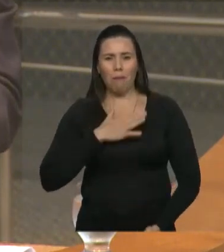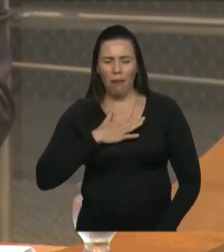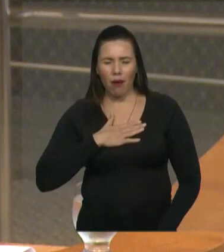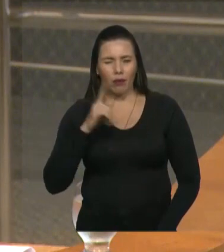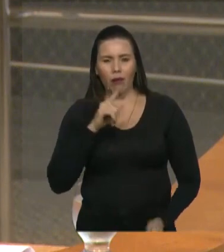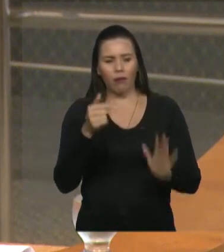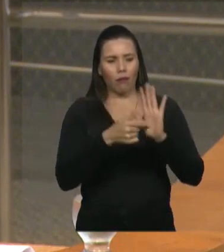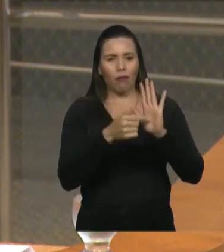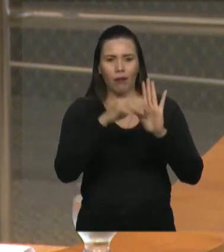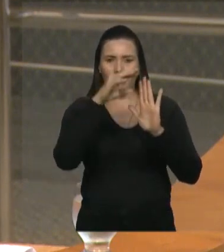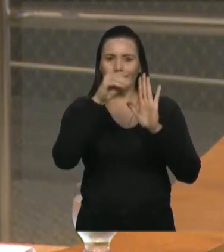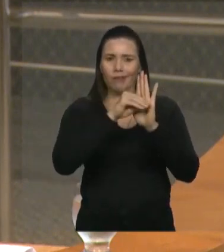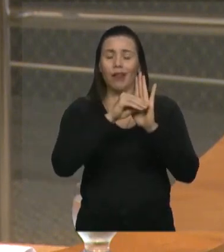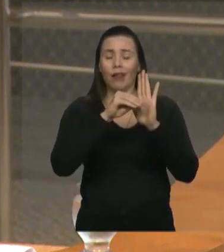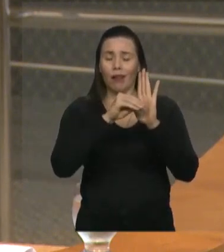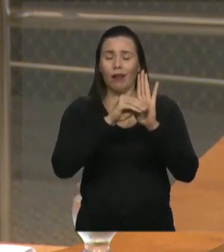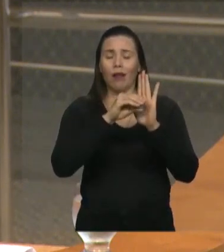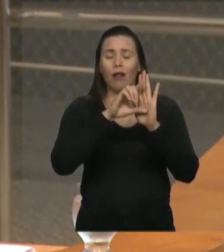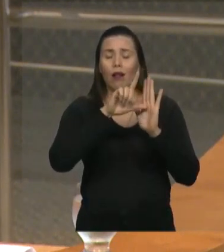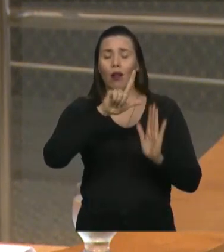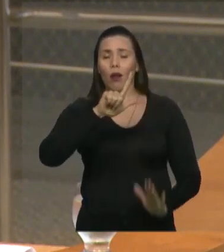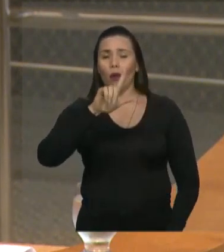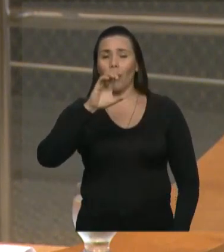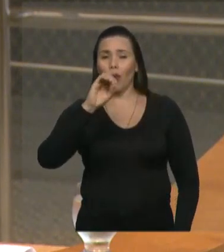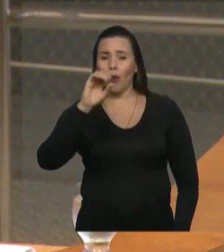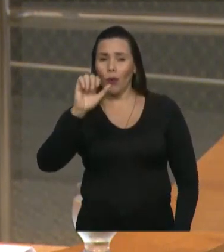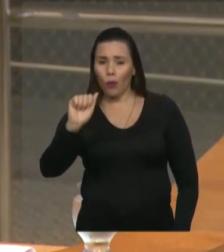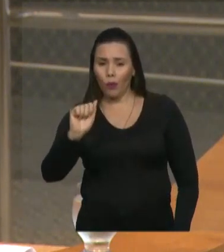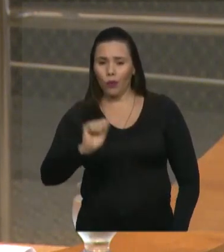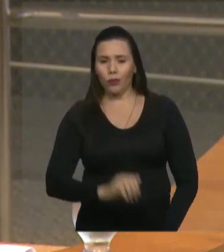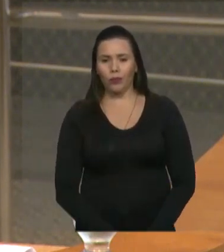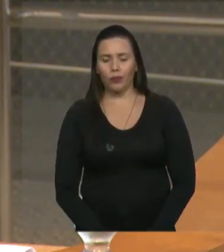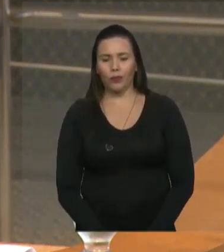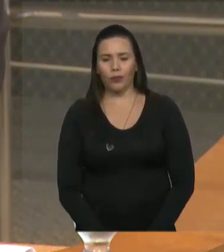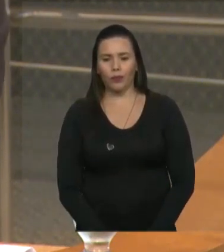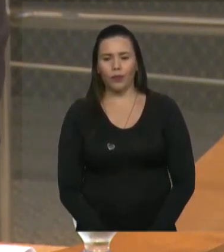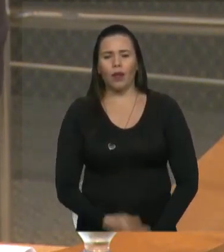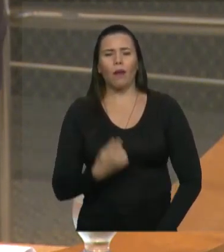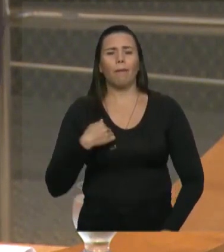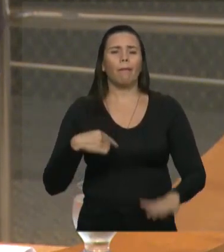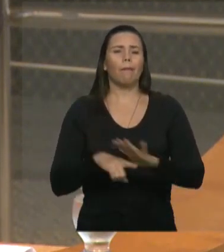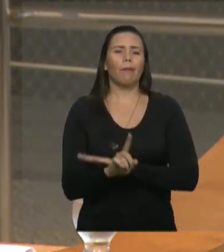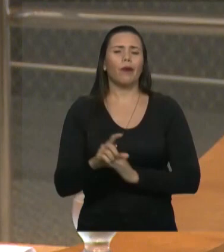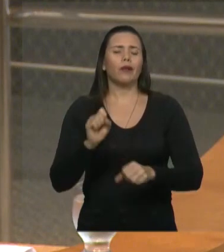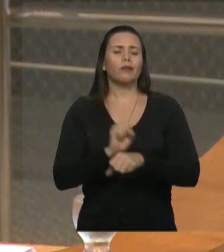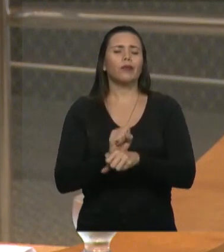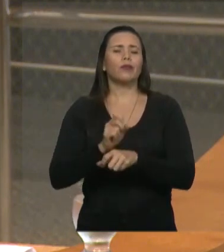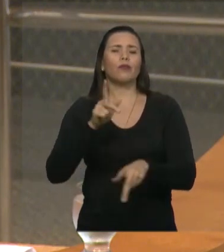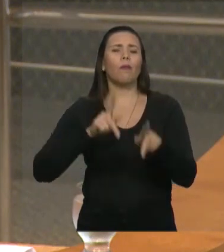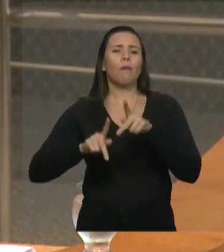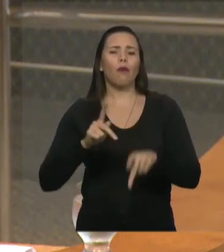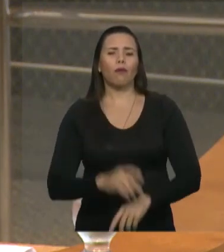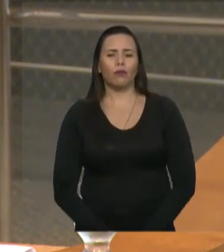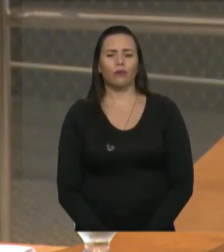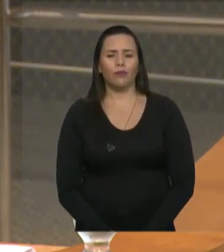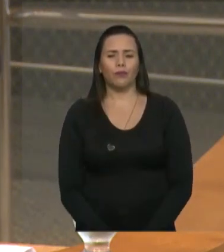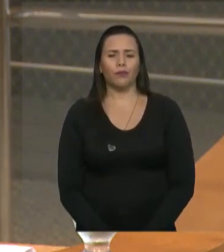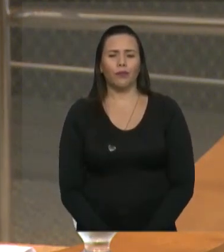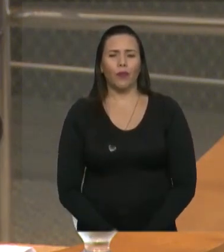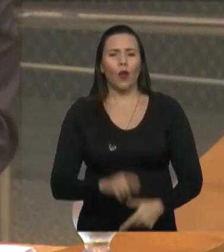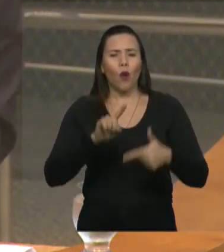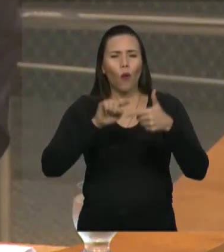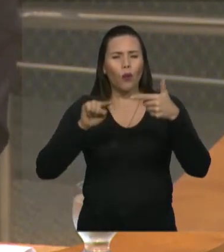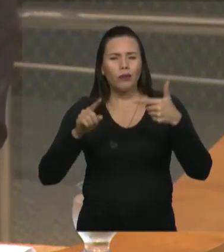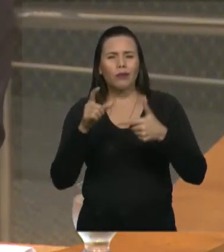de 500 para 27, também não é minha. Que esperança tem esse povo agora aqui? O índice de pobreza aumentou, o